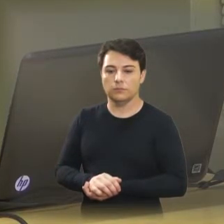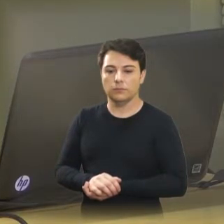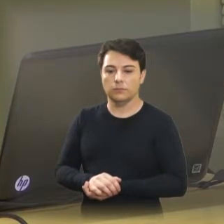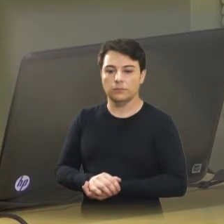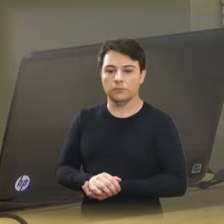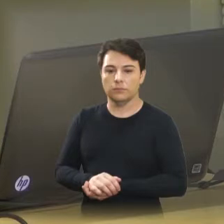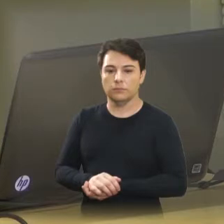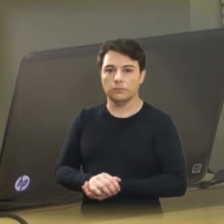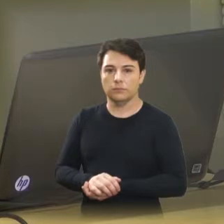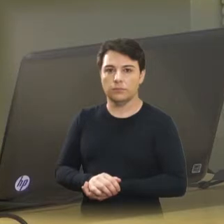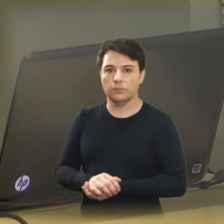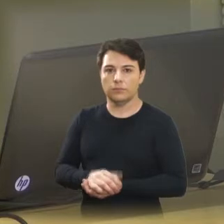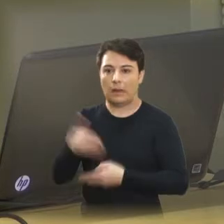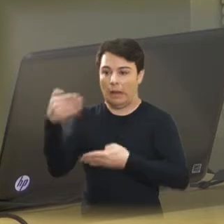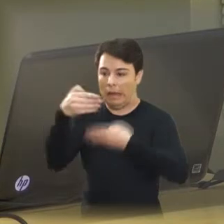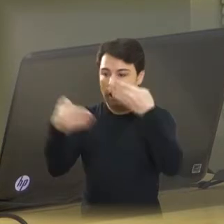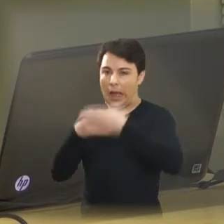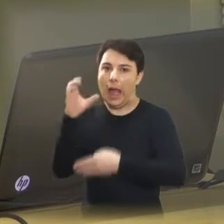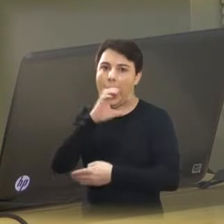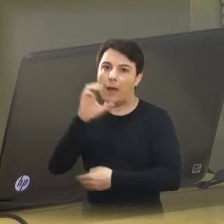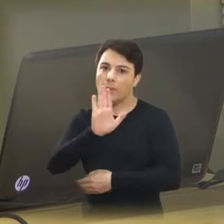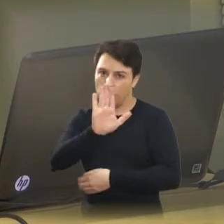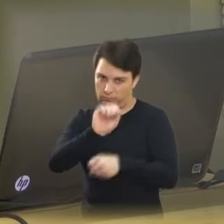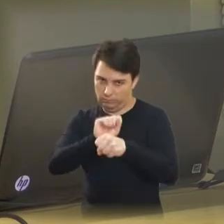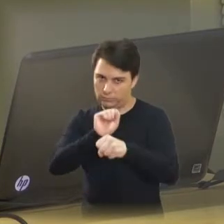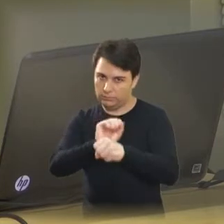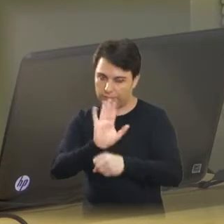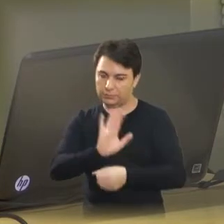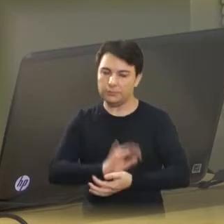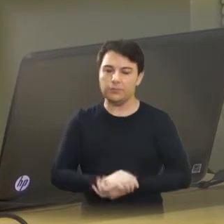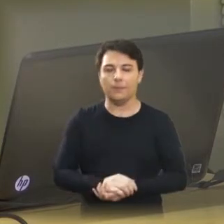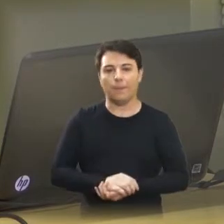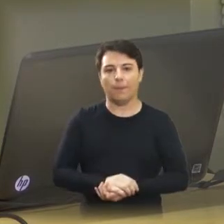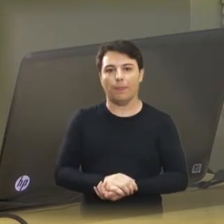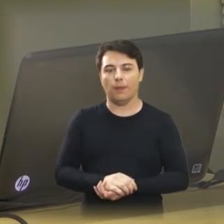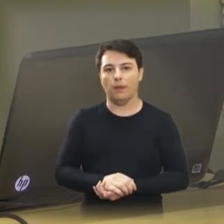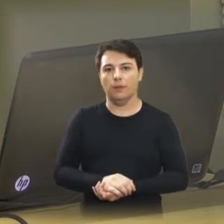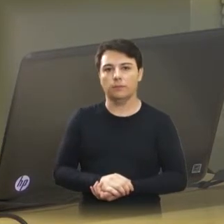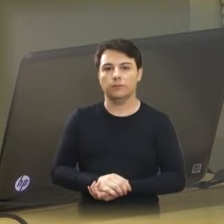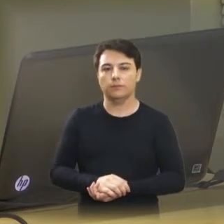Eu estou muito apressada aqui, não está dando certo. Deixa eu...